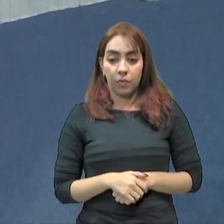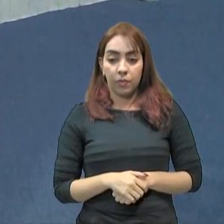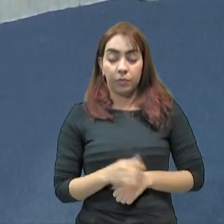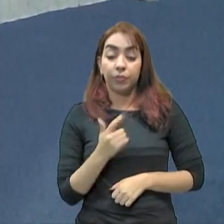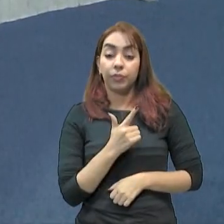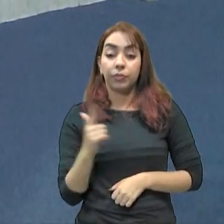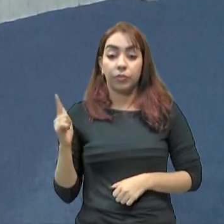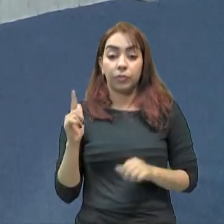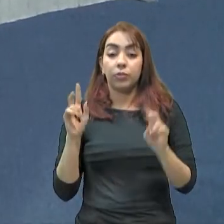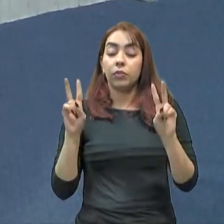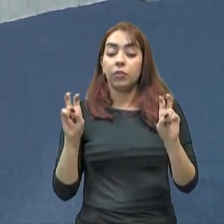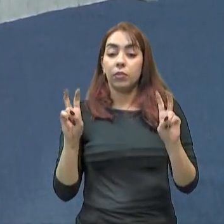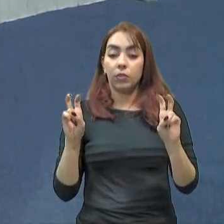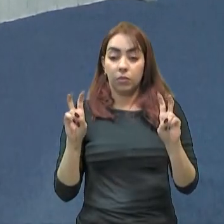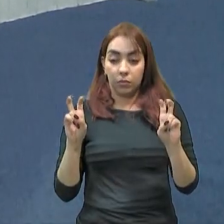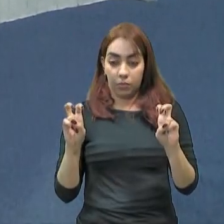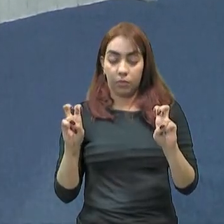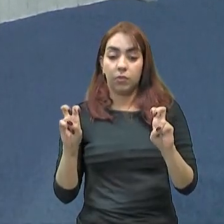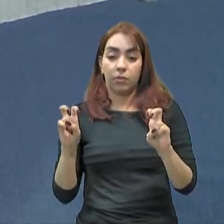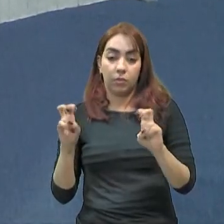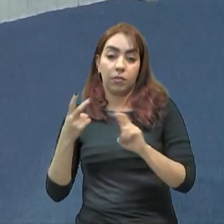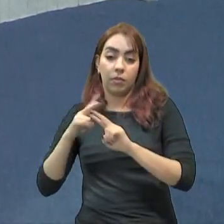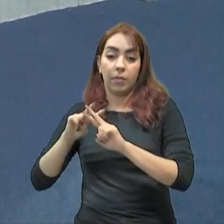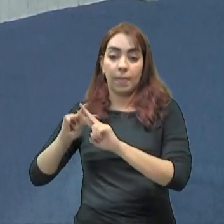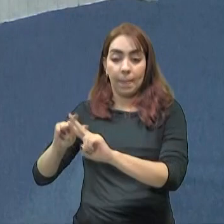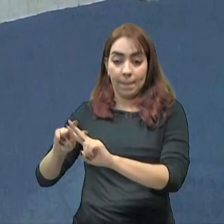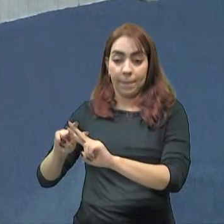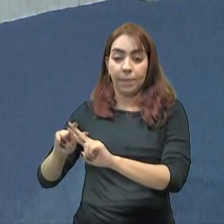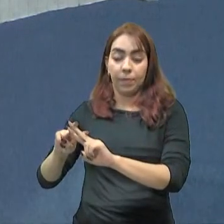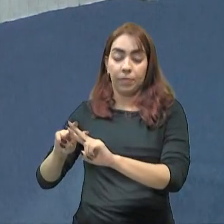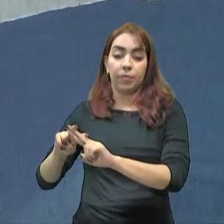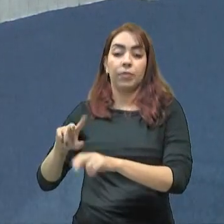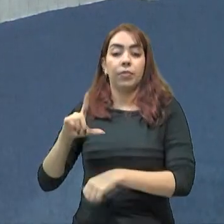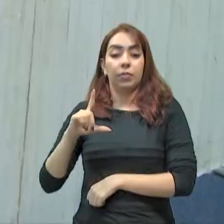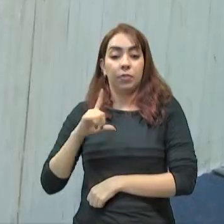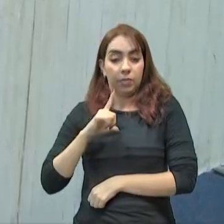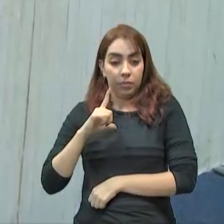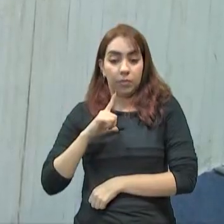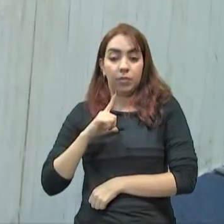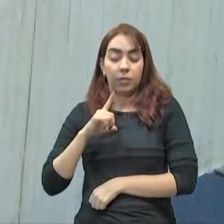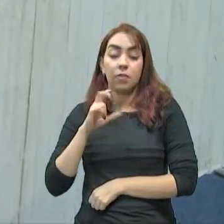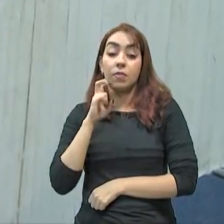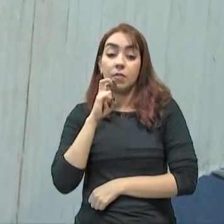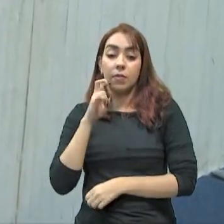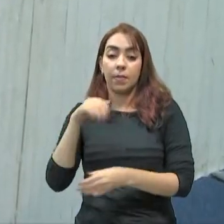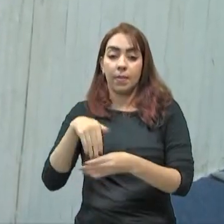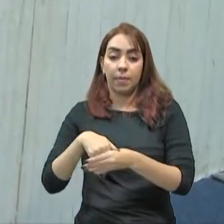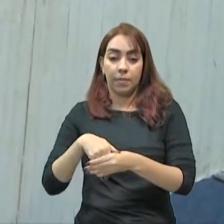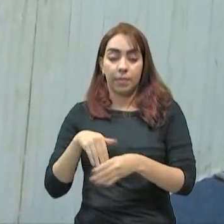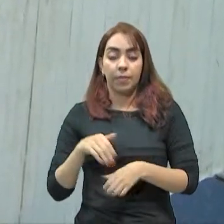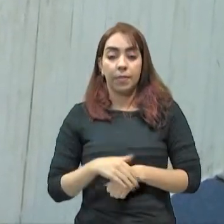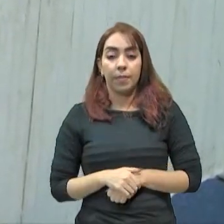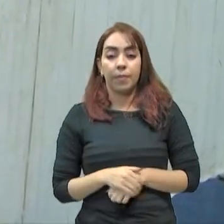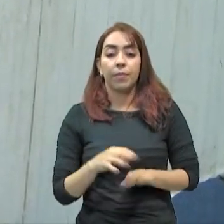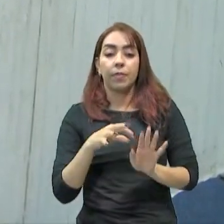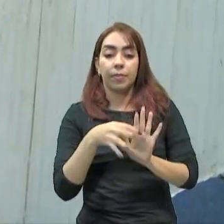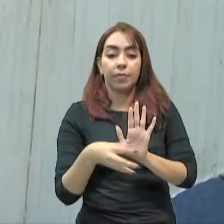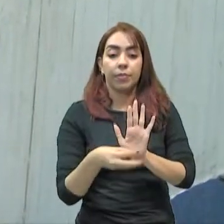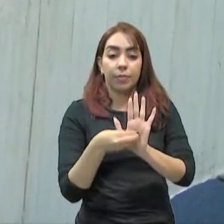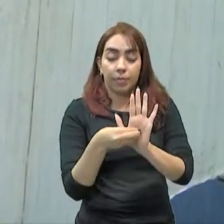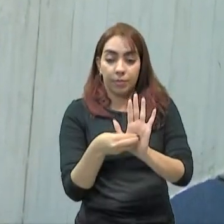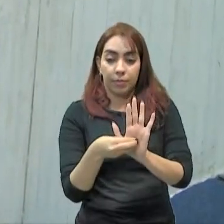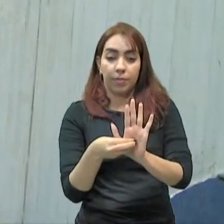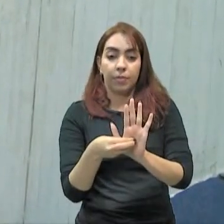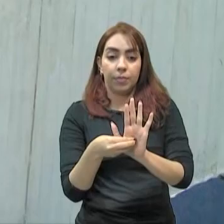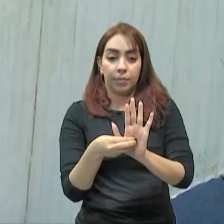matéria ligada à área penal também foi aprovada e votada nesta quinta-feira a emenda modificativa ada